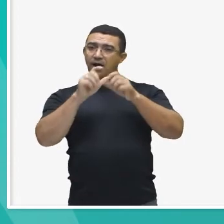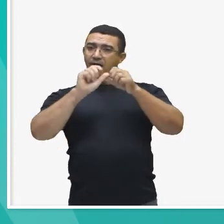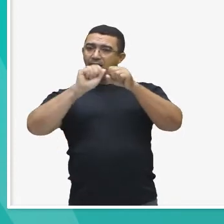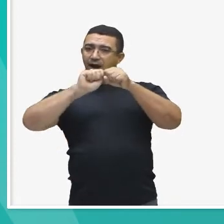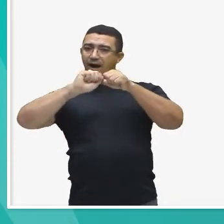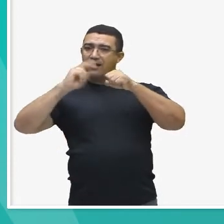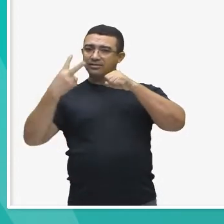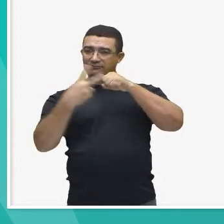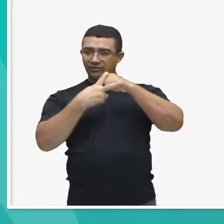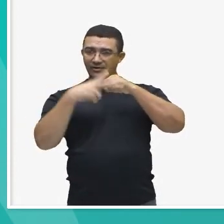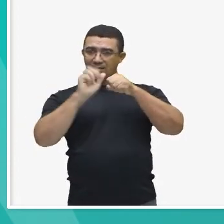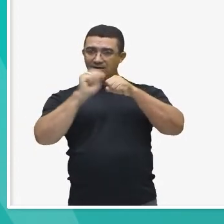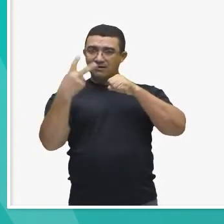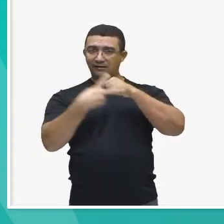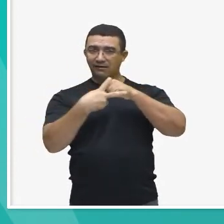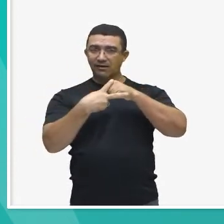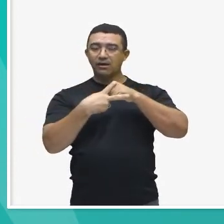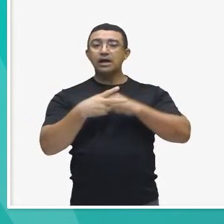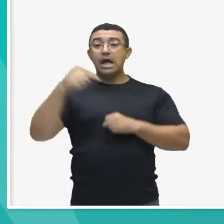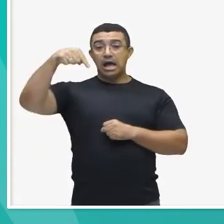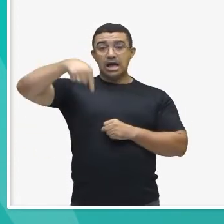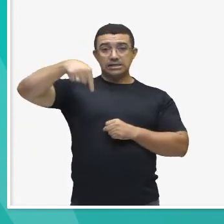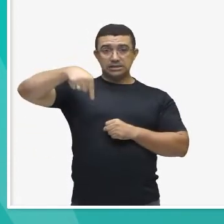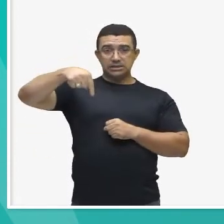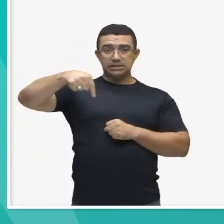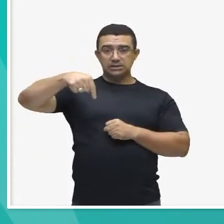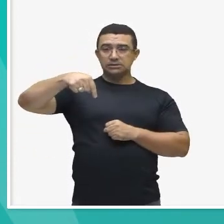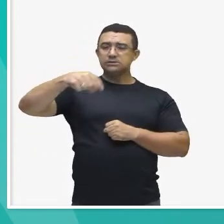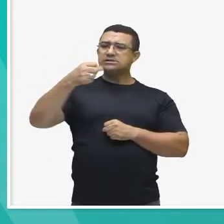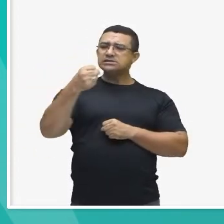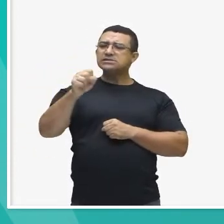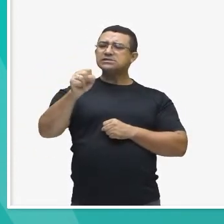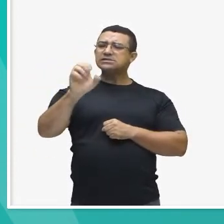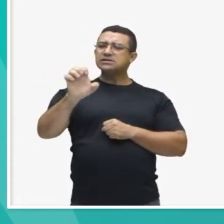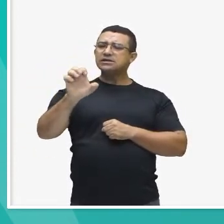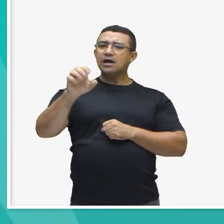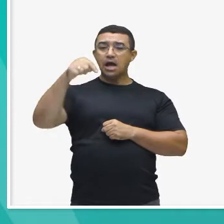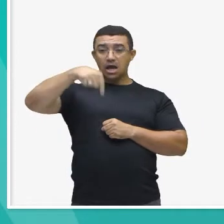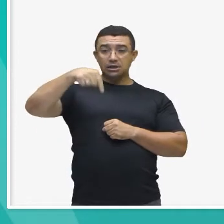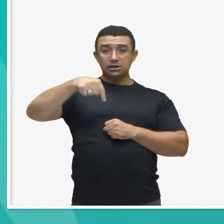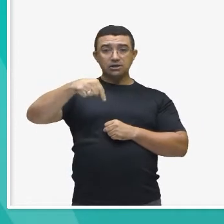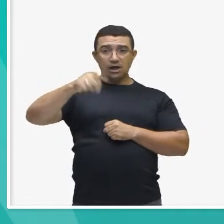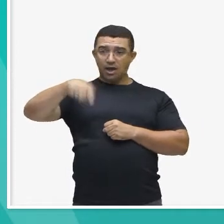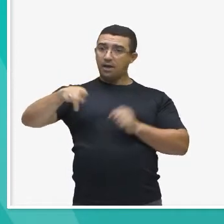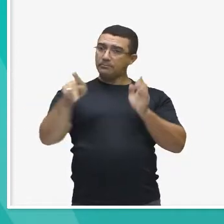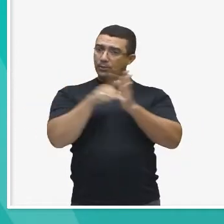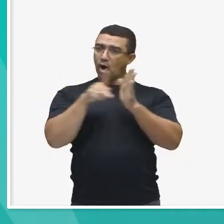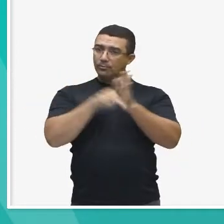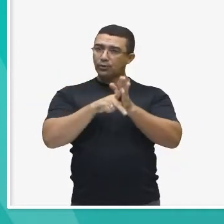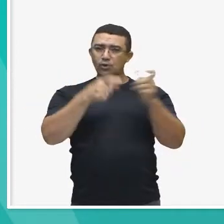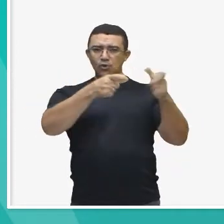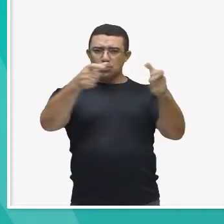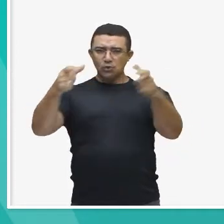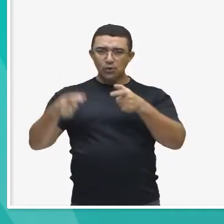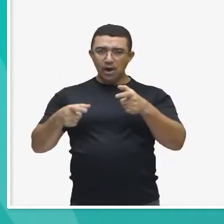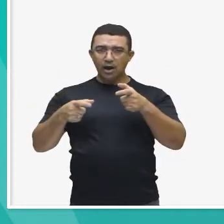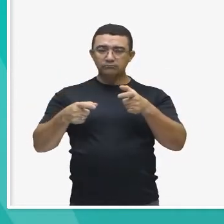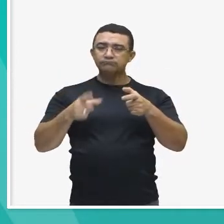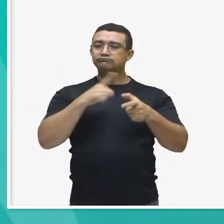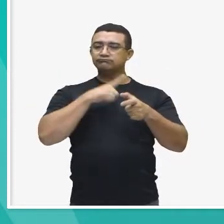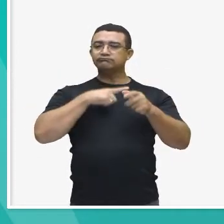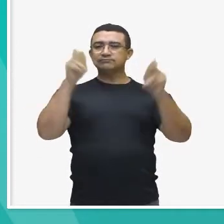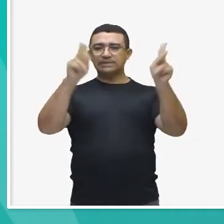Aqui se tem pais, ó. Aqui um advérbio de lugar. Advérbio de lugar.